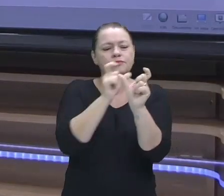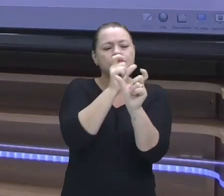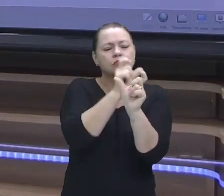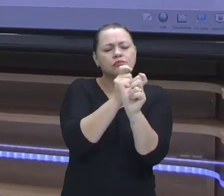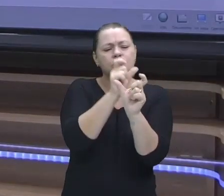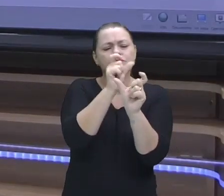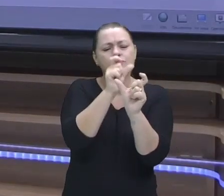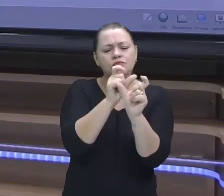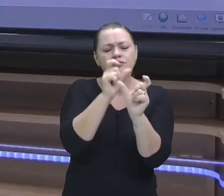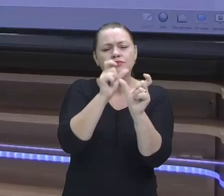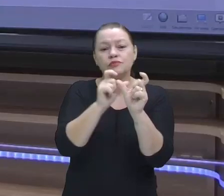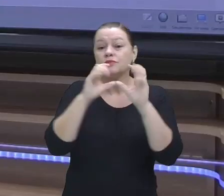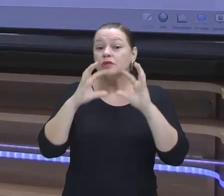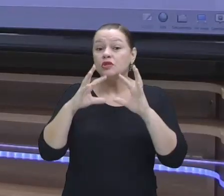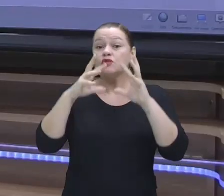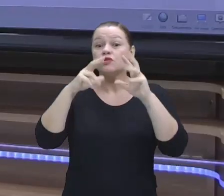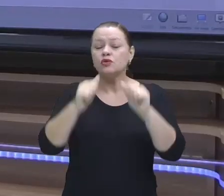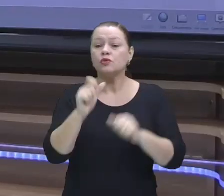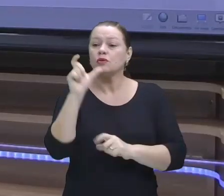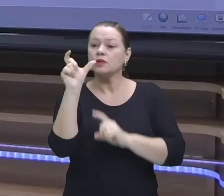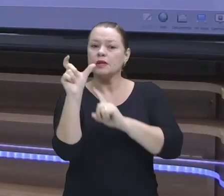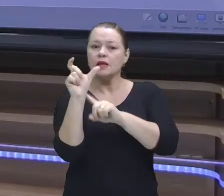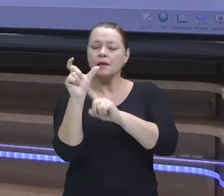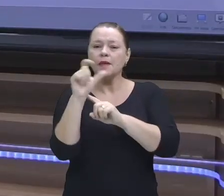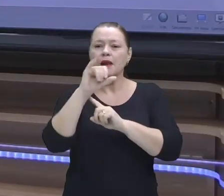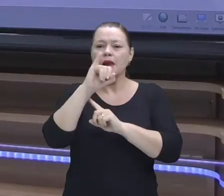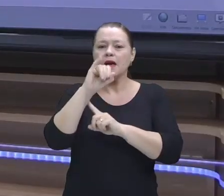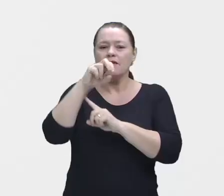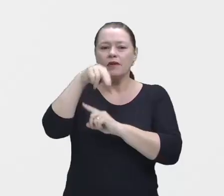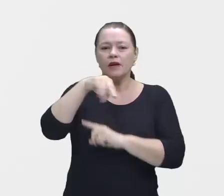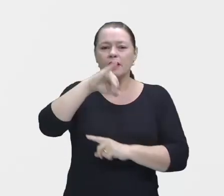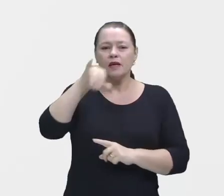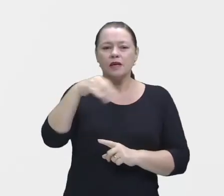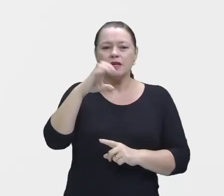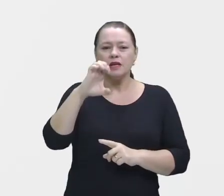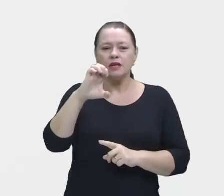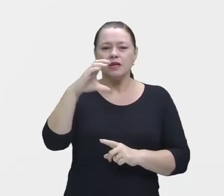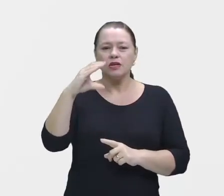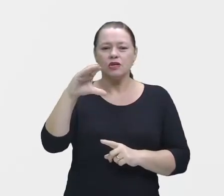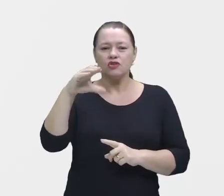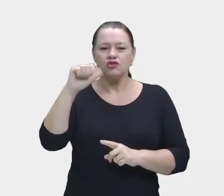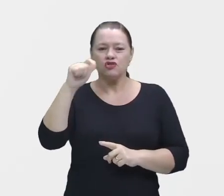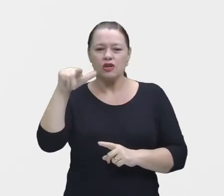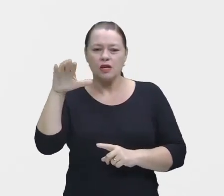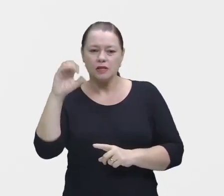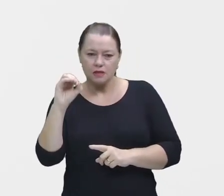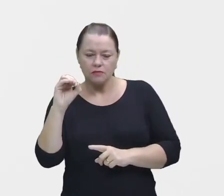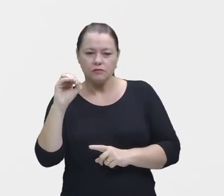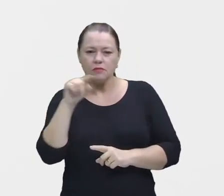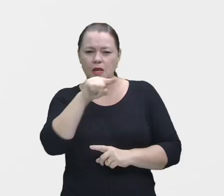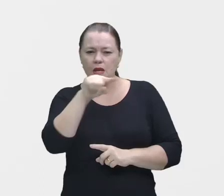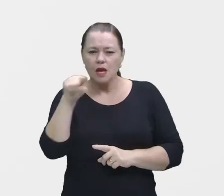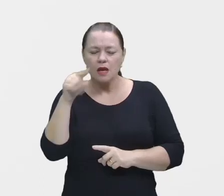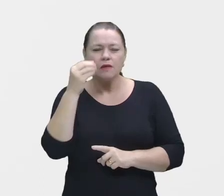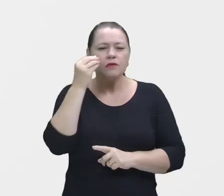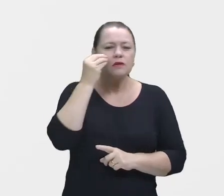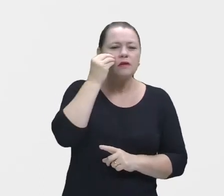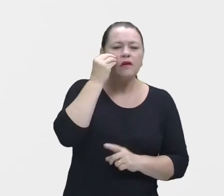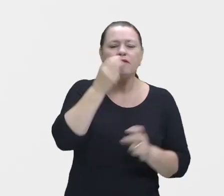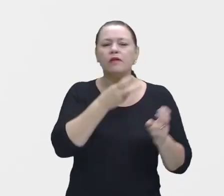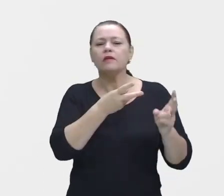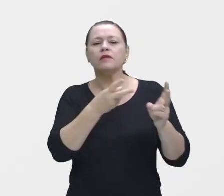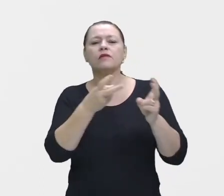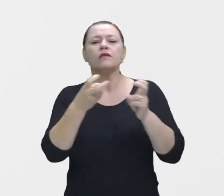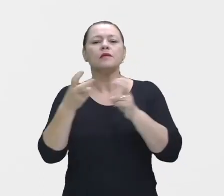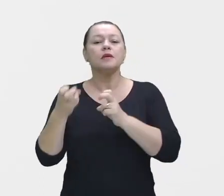todas as sílabazinhas da palavra injeção. E aí, você vai observar que a